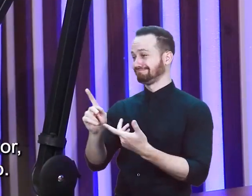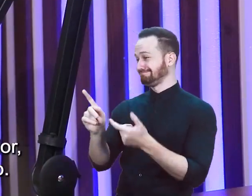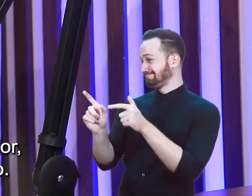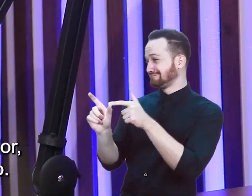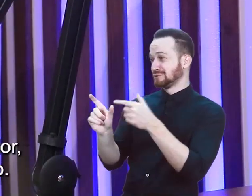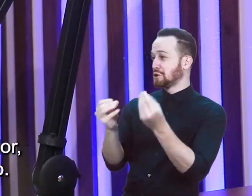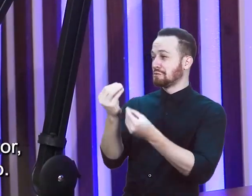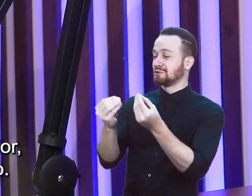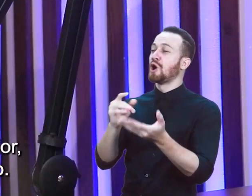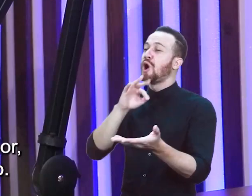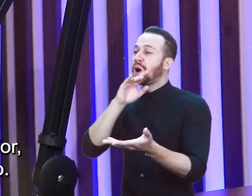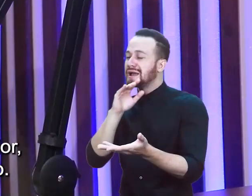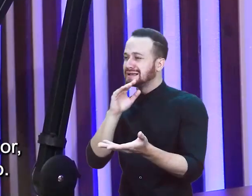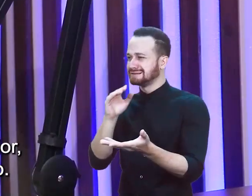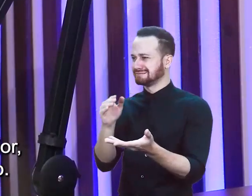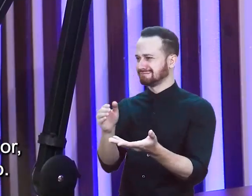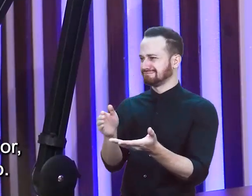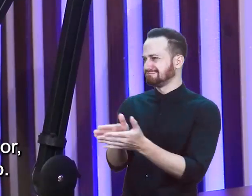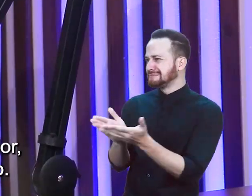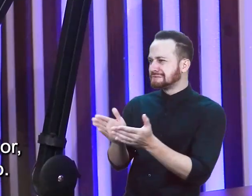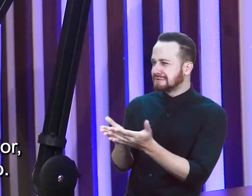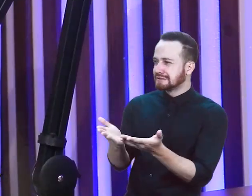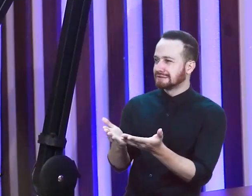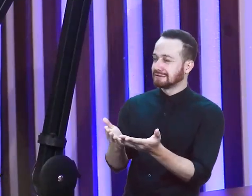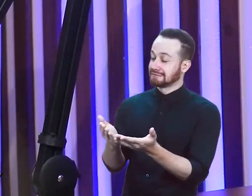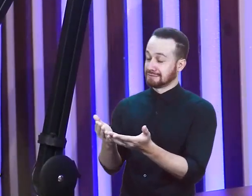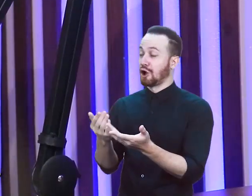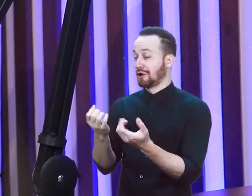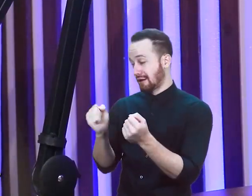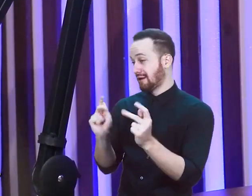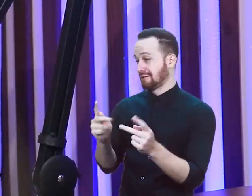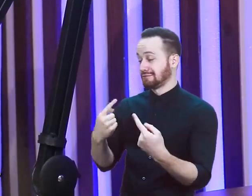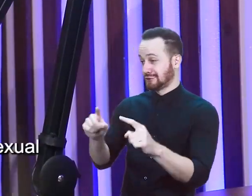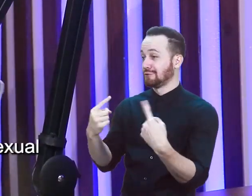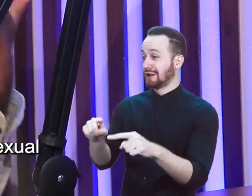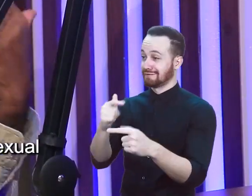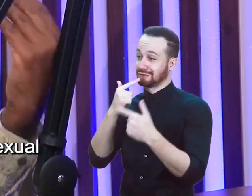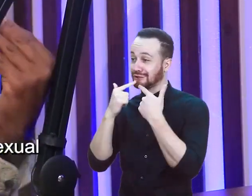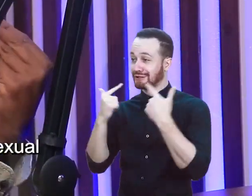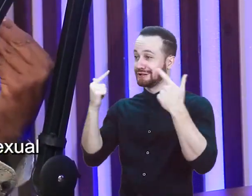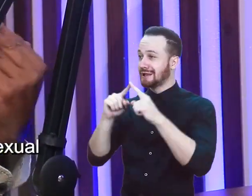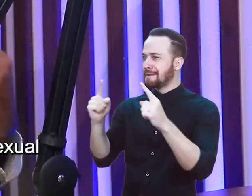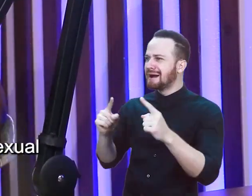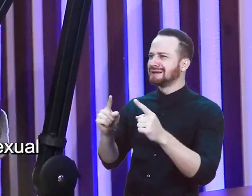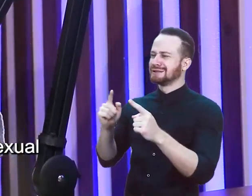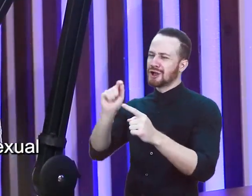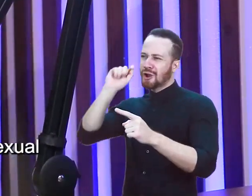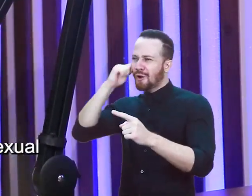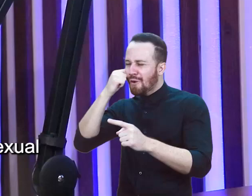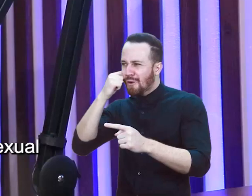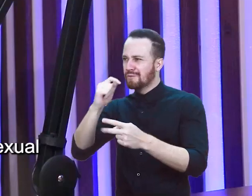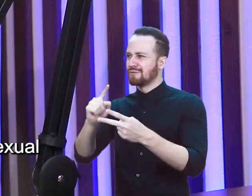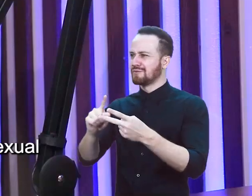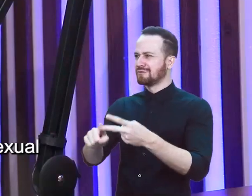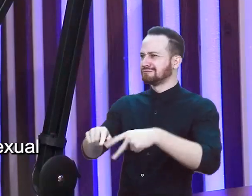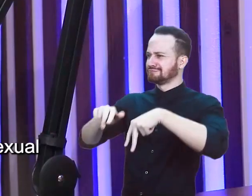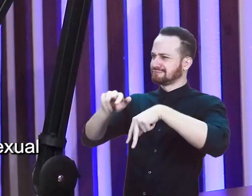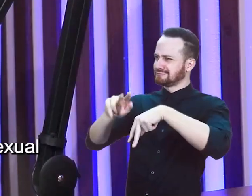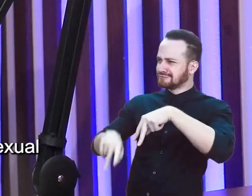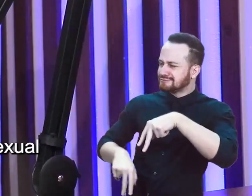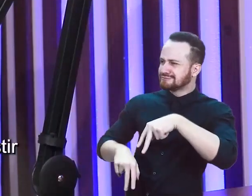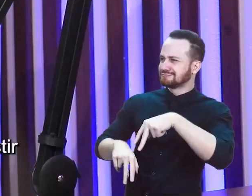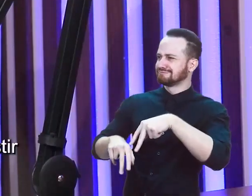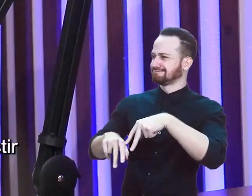lugar do pior, embora ele provocava o riso. Tanto é que eu sempre falo, depois que o preto e o homossexual